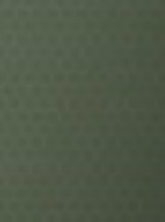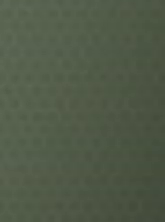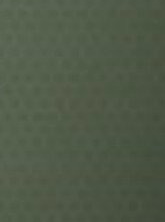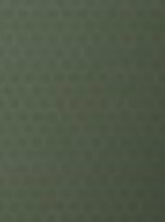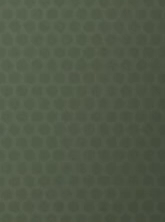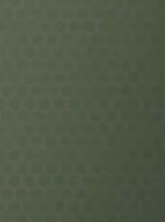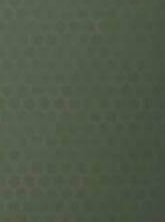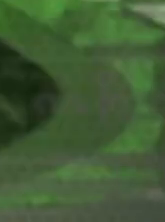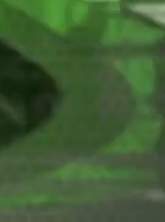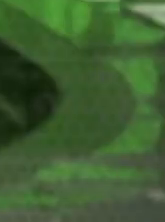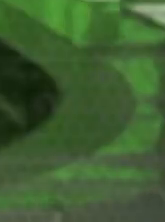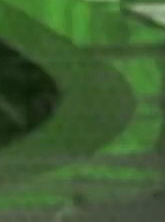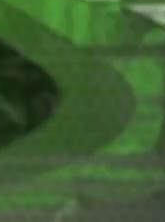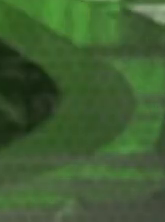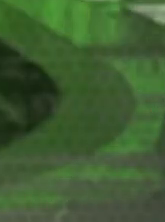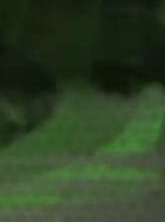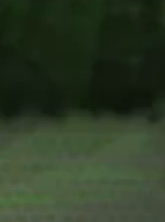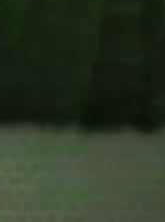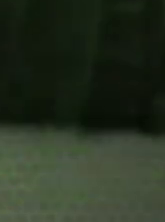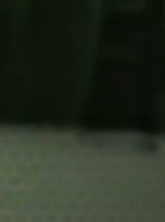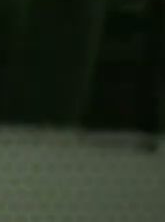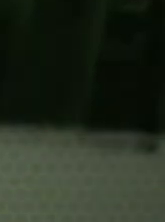E aí